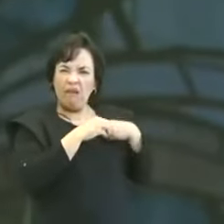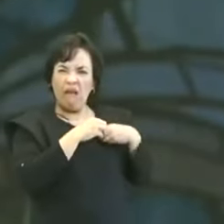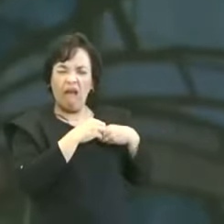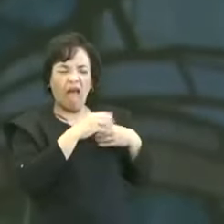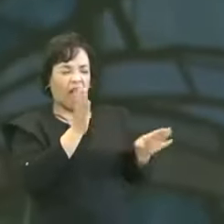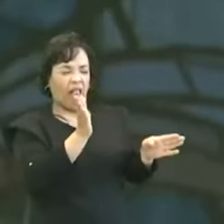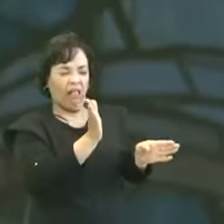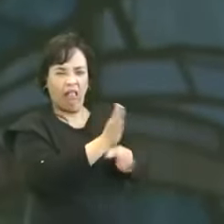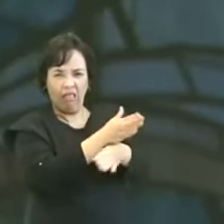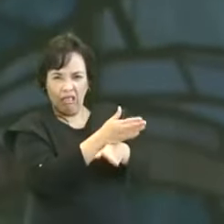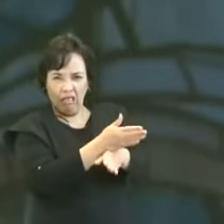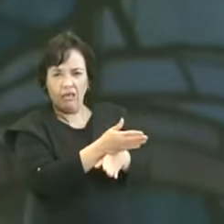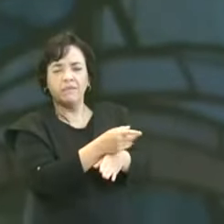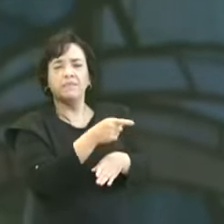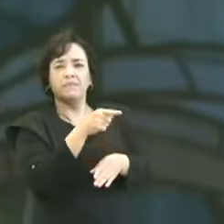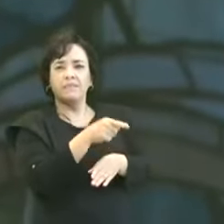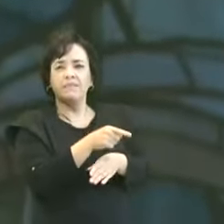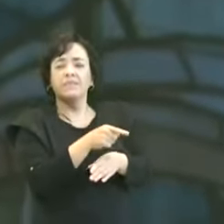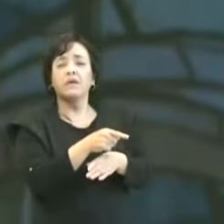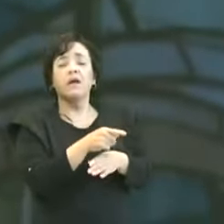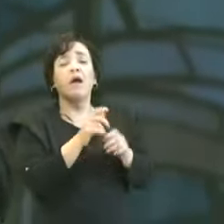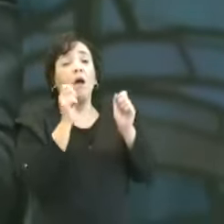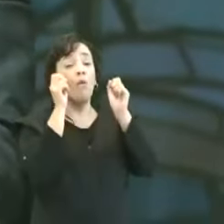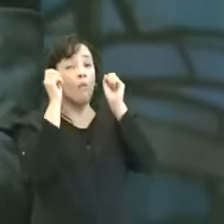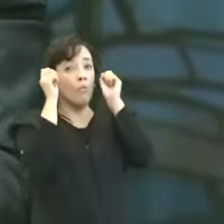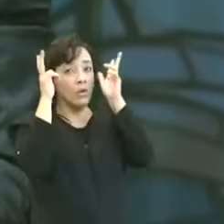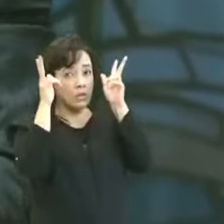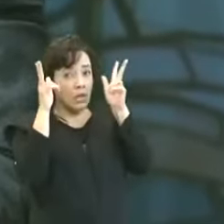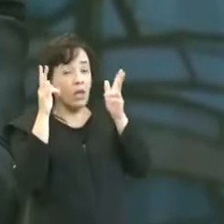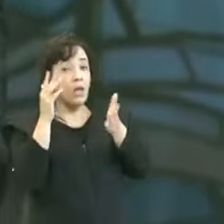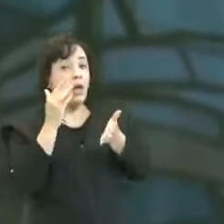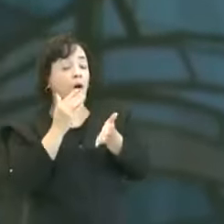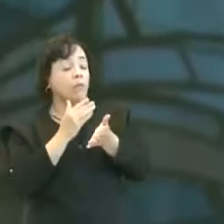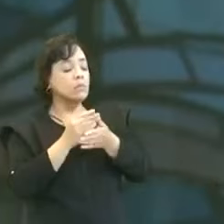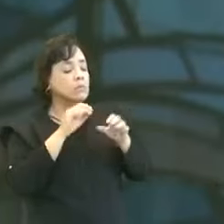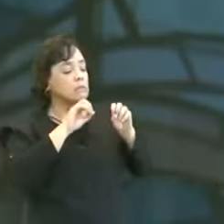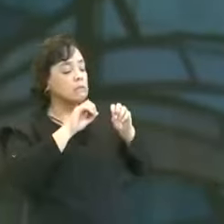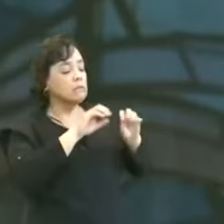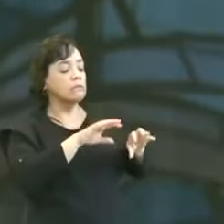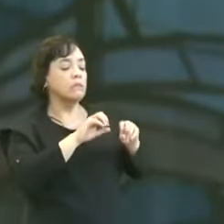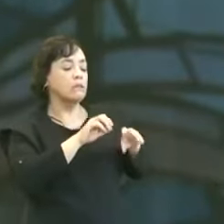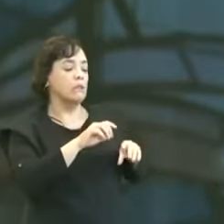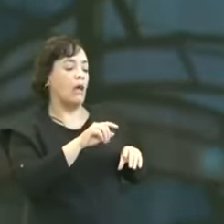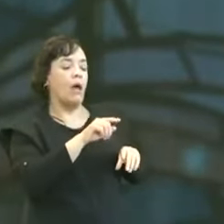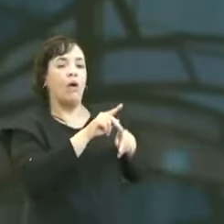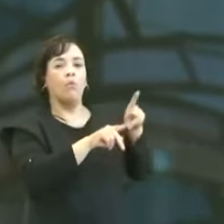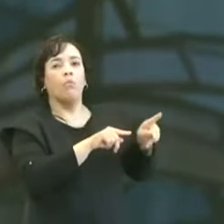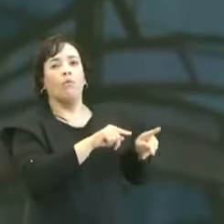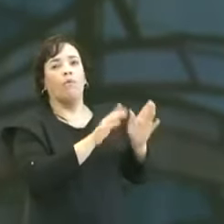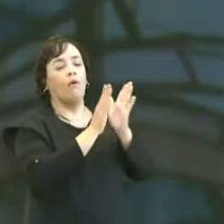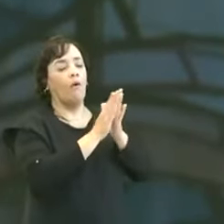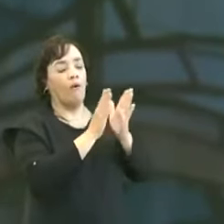se perde. Ele começa a ensinar o povo a orar e ele constrói uma tenda.